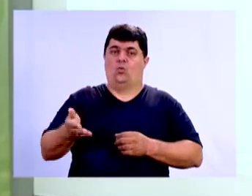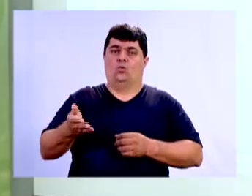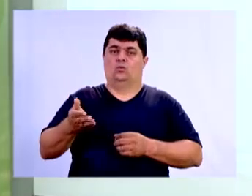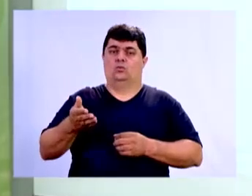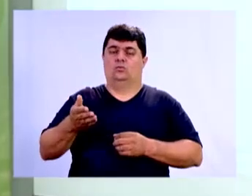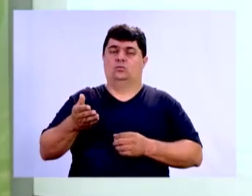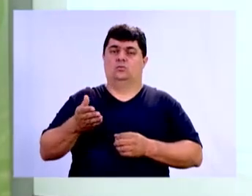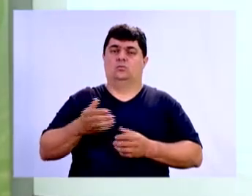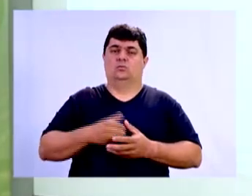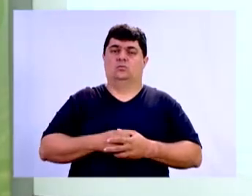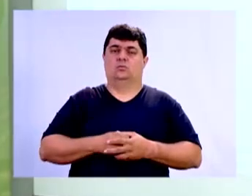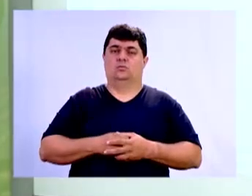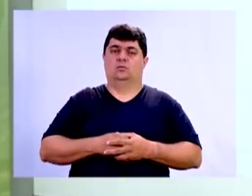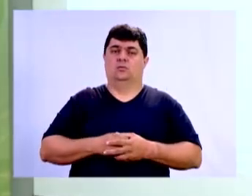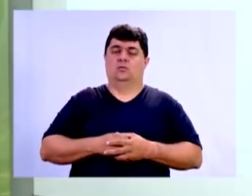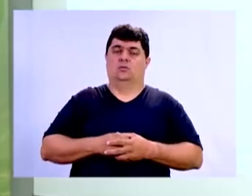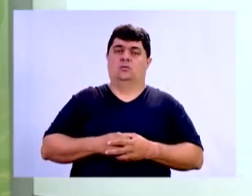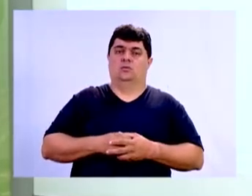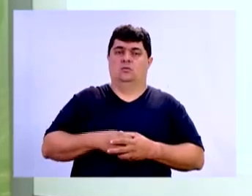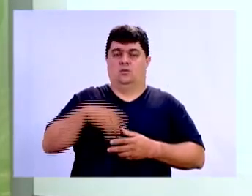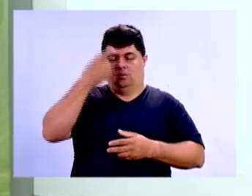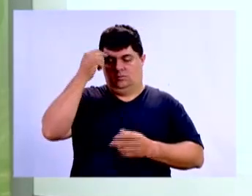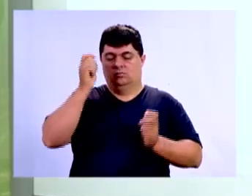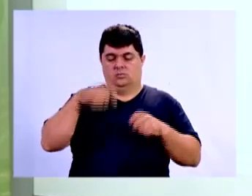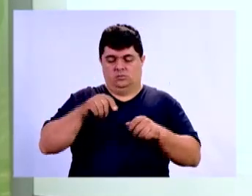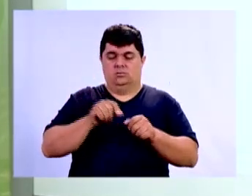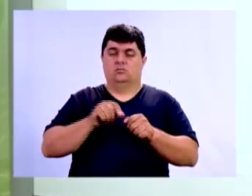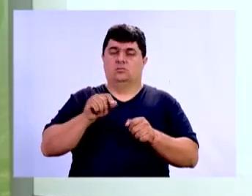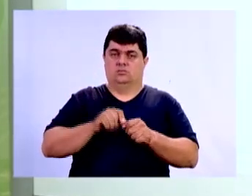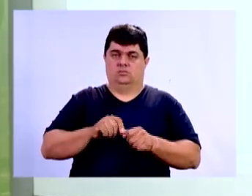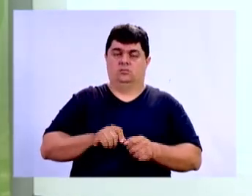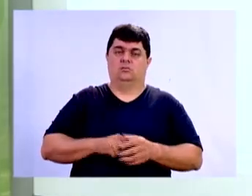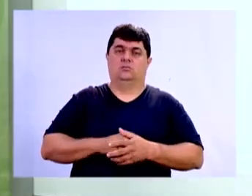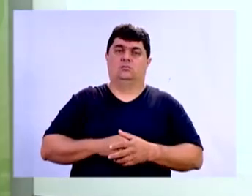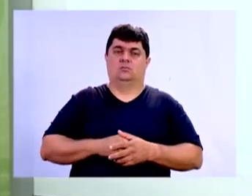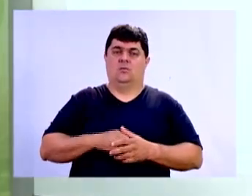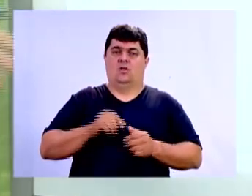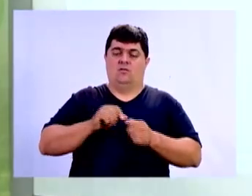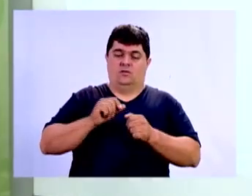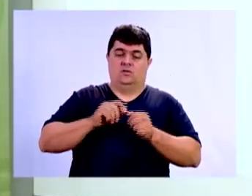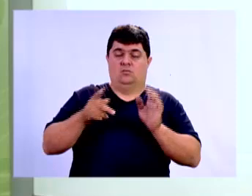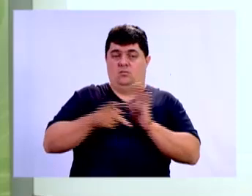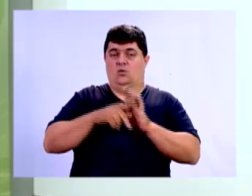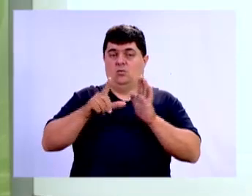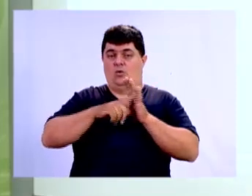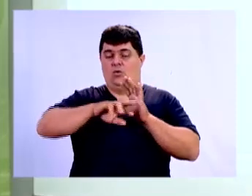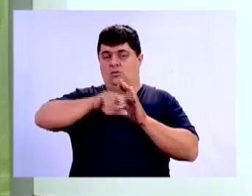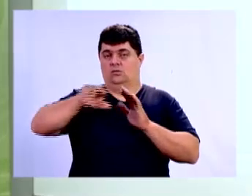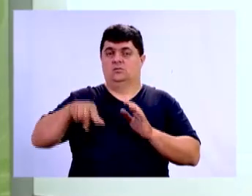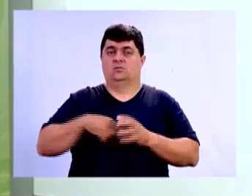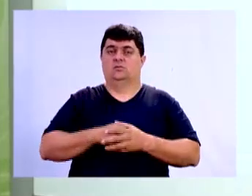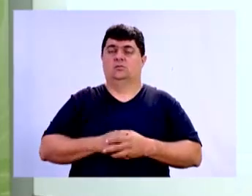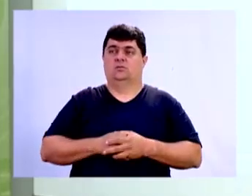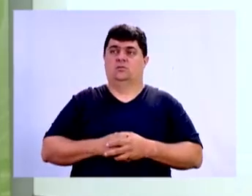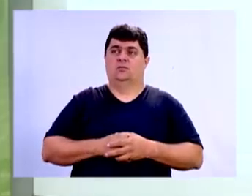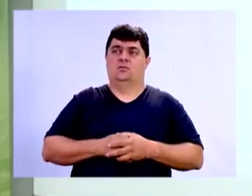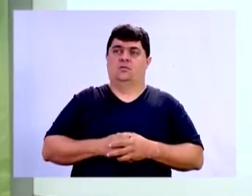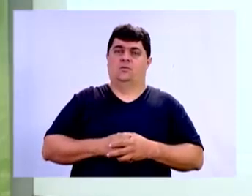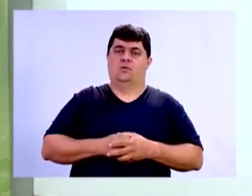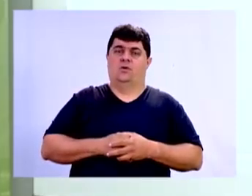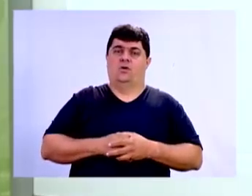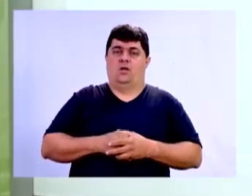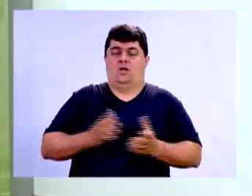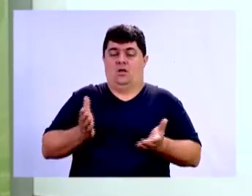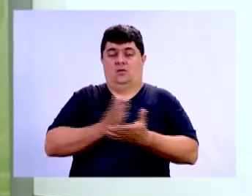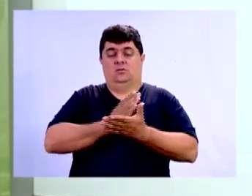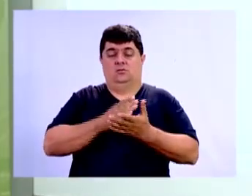do ambiente acadêmico, funciona assim. Né? Você pode até desenvolver aplicações comerciais com o que a gente vai aprender hoje. Talvez aplicações